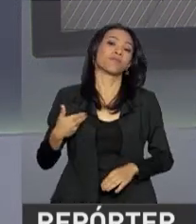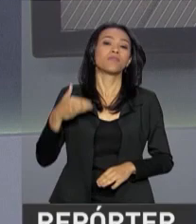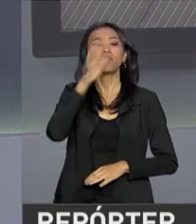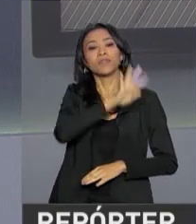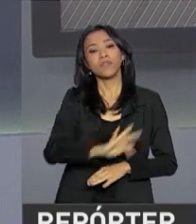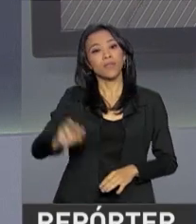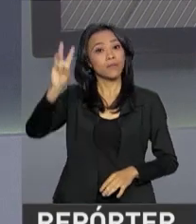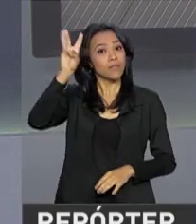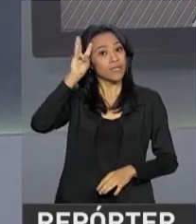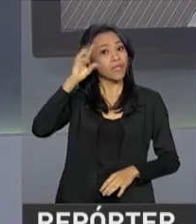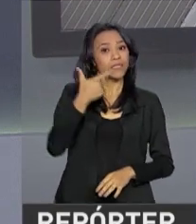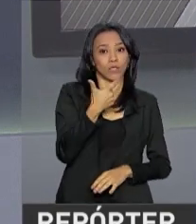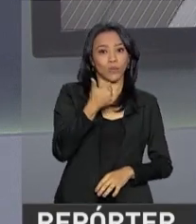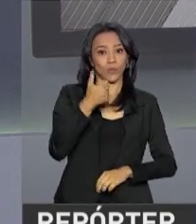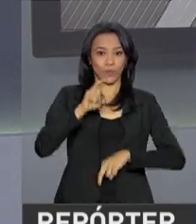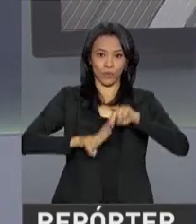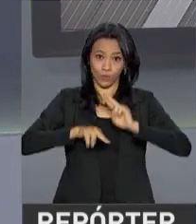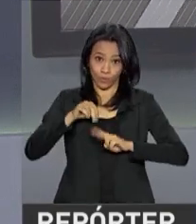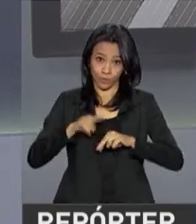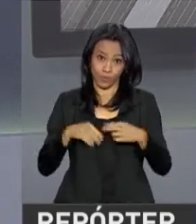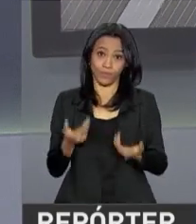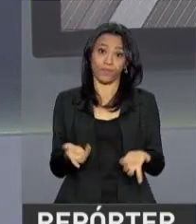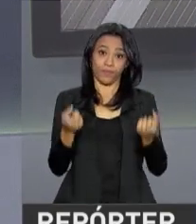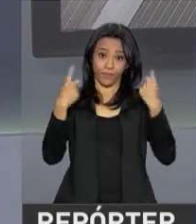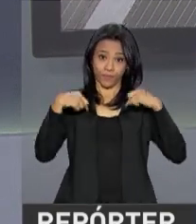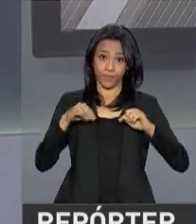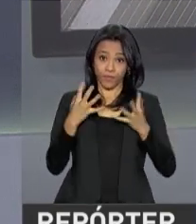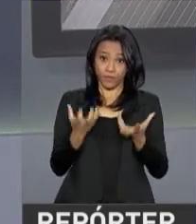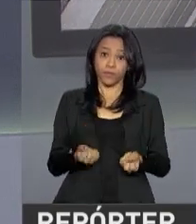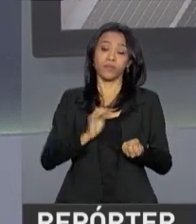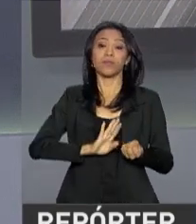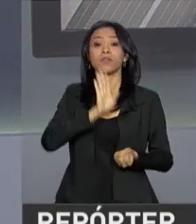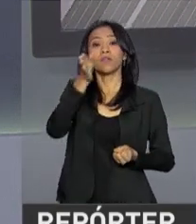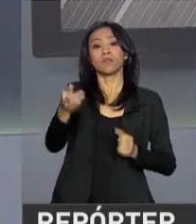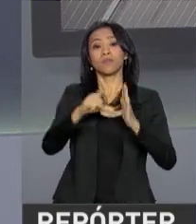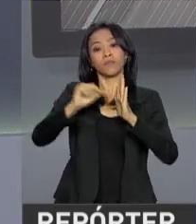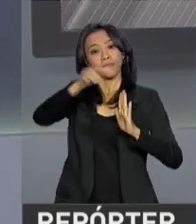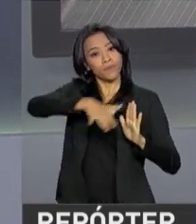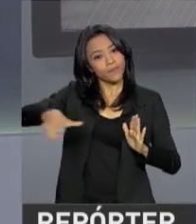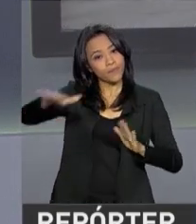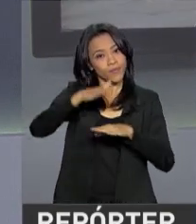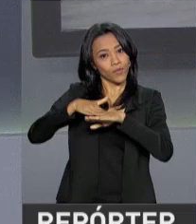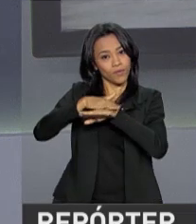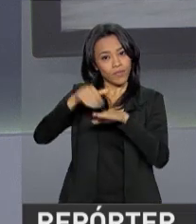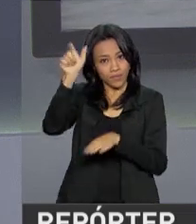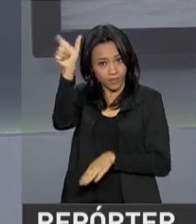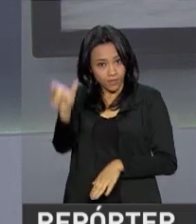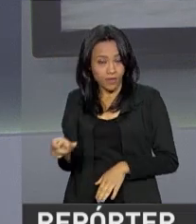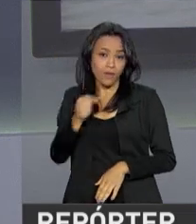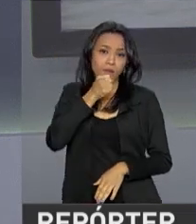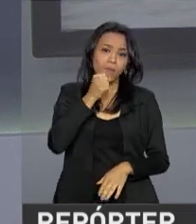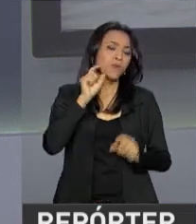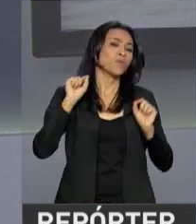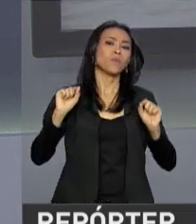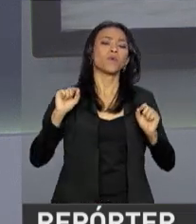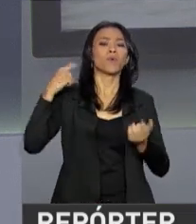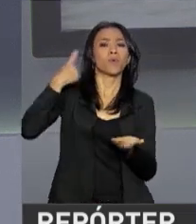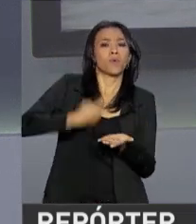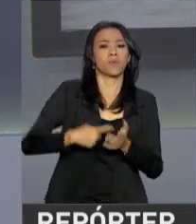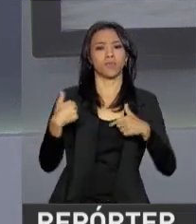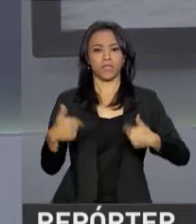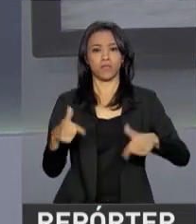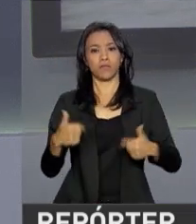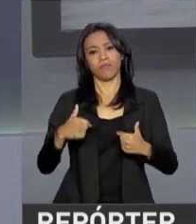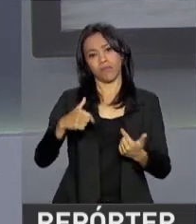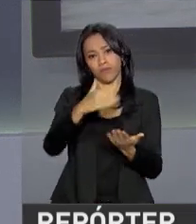desta terça feira 12 de junho e vamos direto ao palácio do planalto conversar com o repórter luana karim sobre a agenda do presidente michel temer